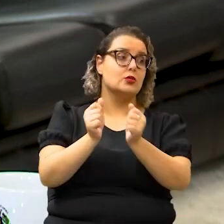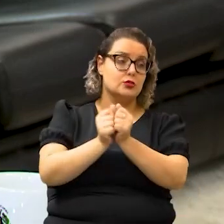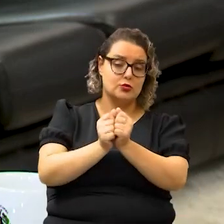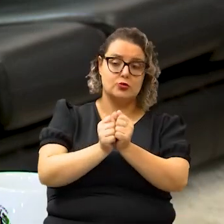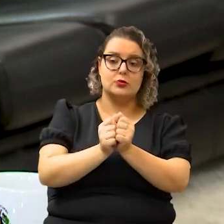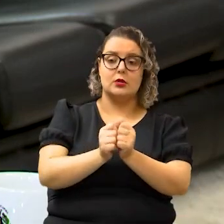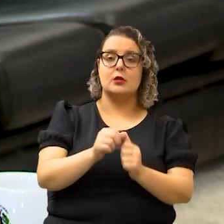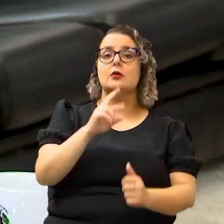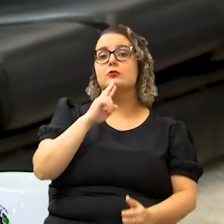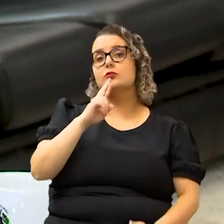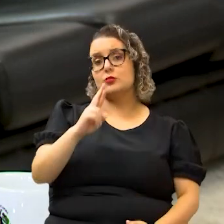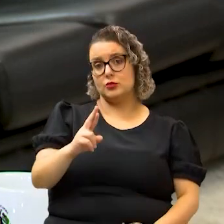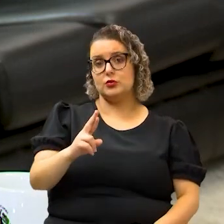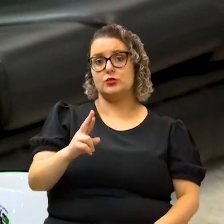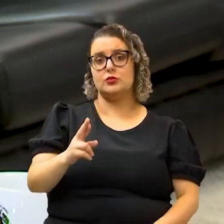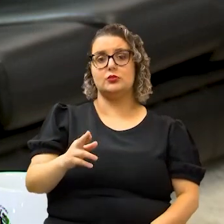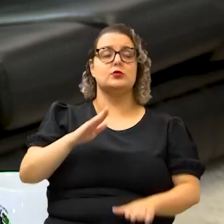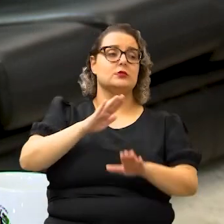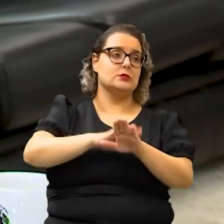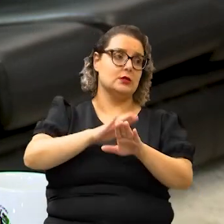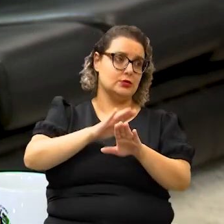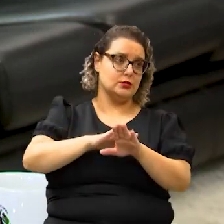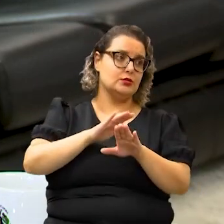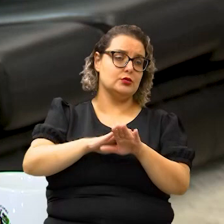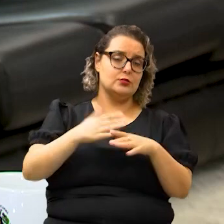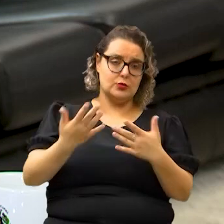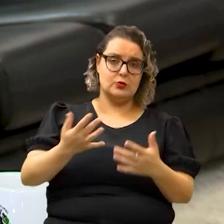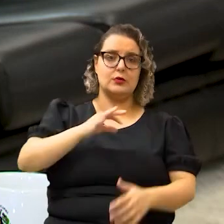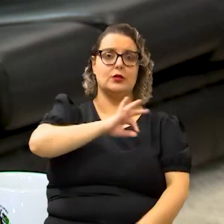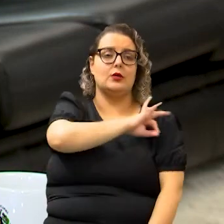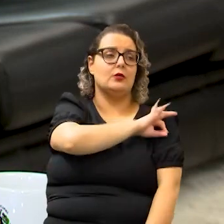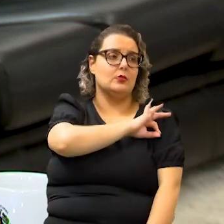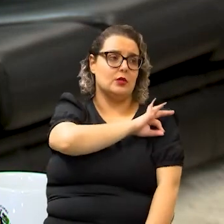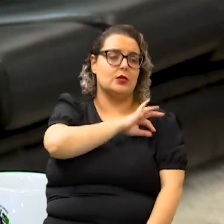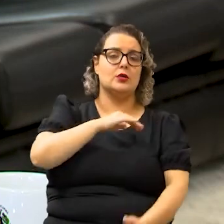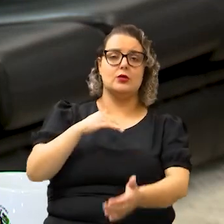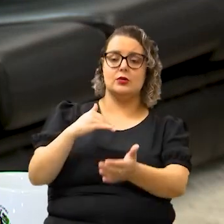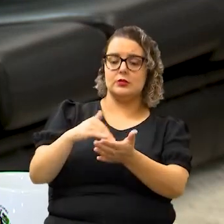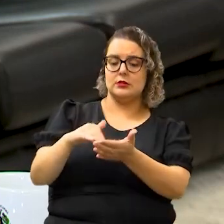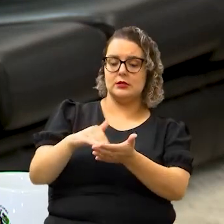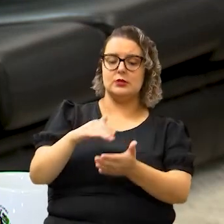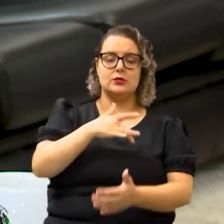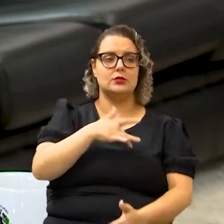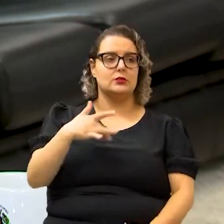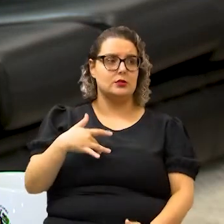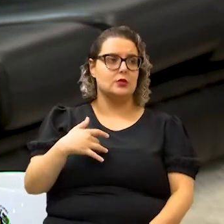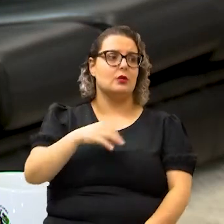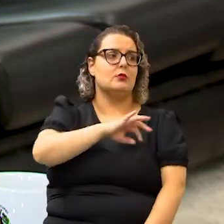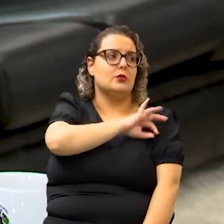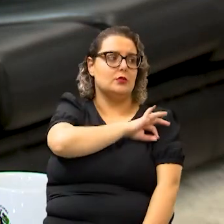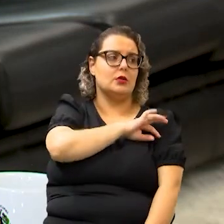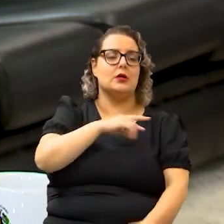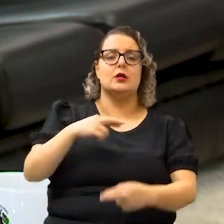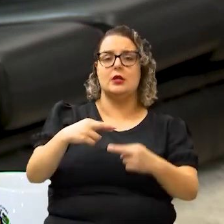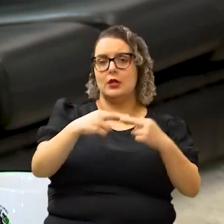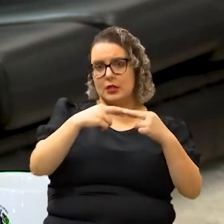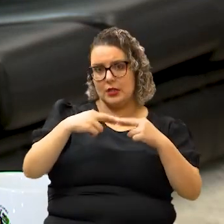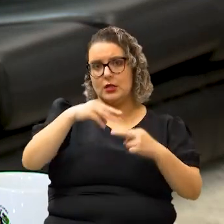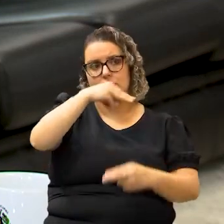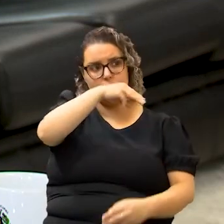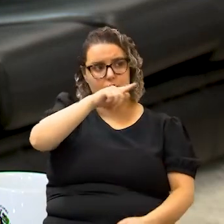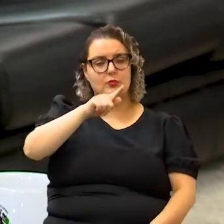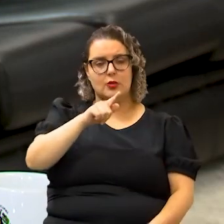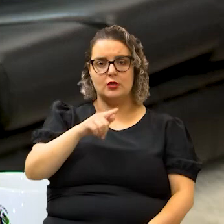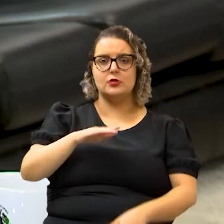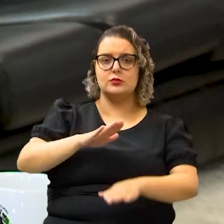Haddad, esteve junto, dando uma devolutiva, né, das providências que a Prefeitura, junto à Secretaria de Saúde, Prefeitura